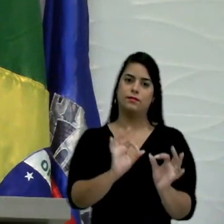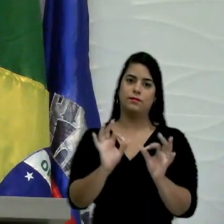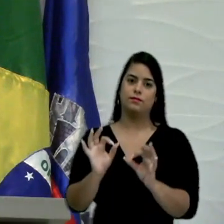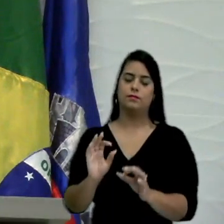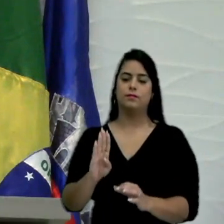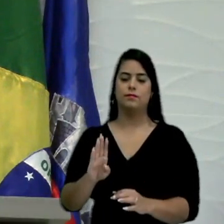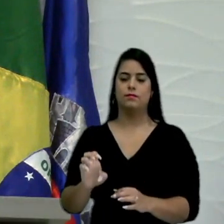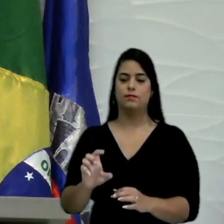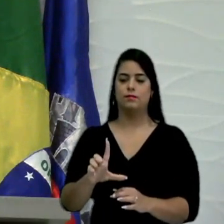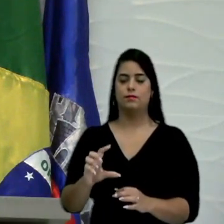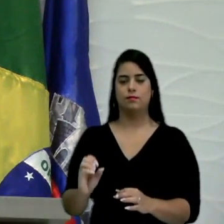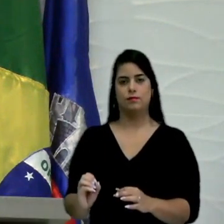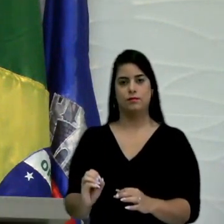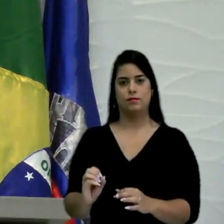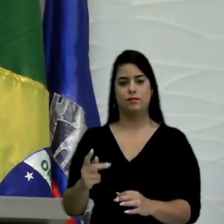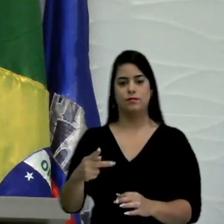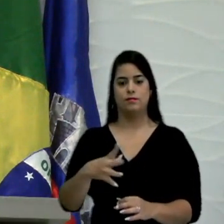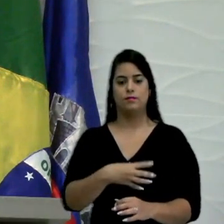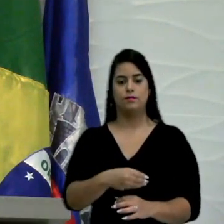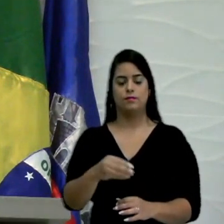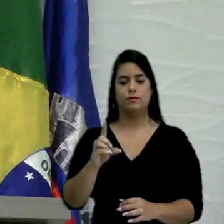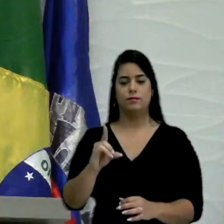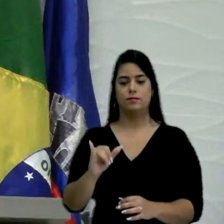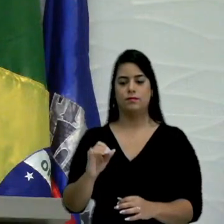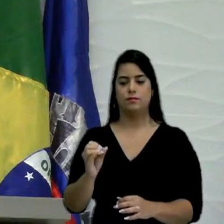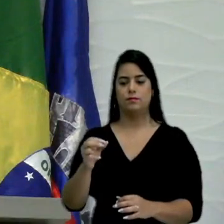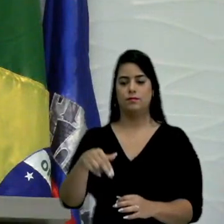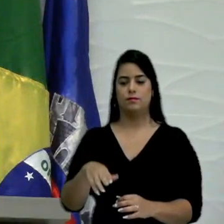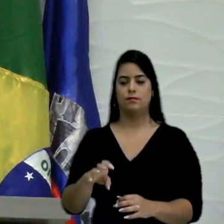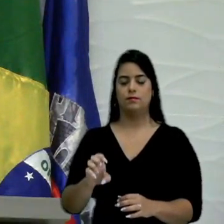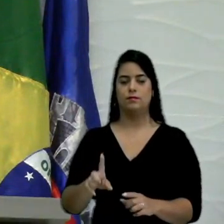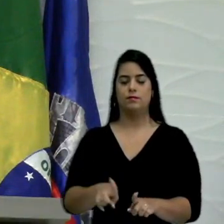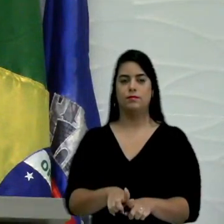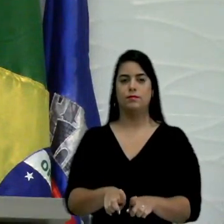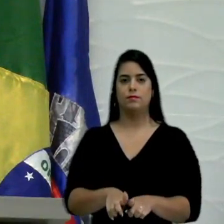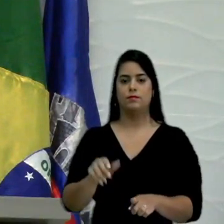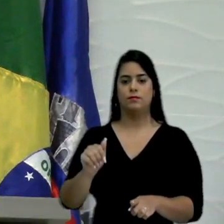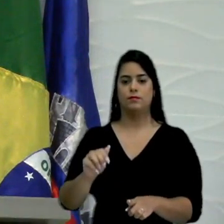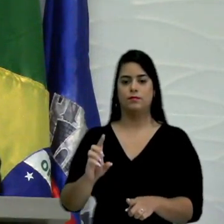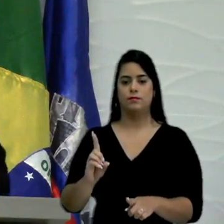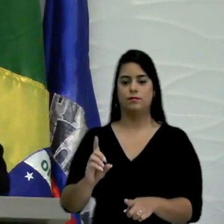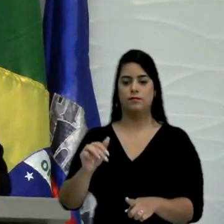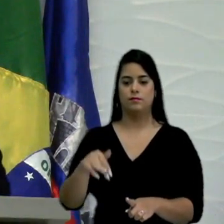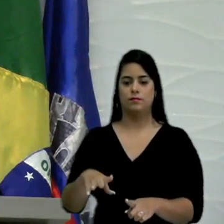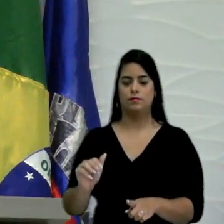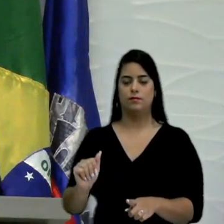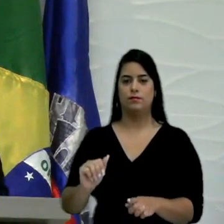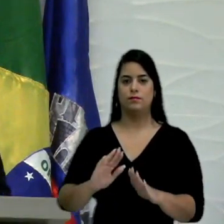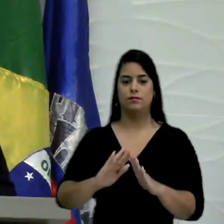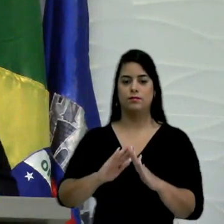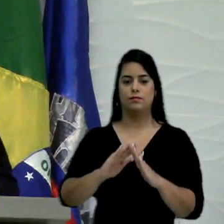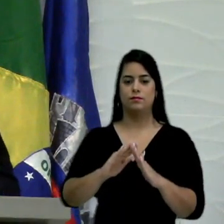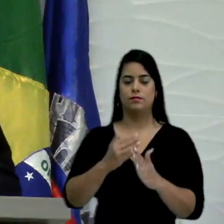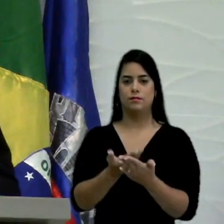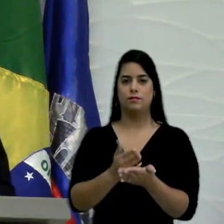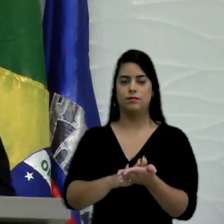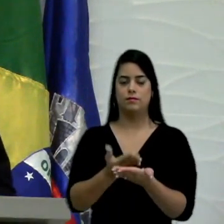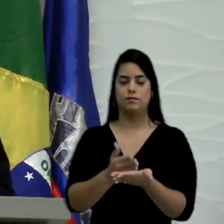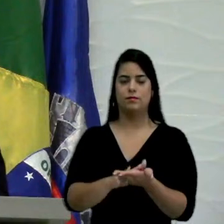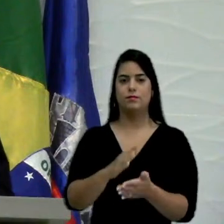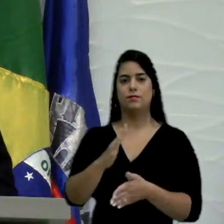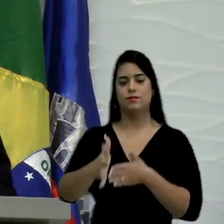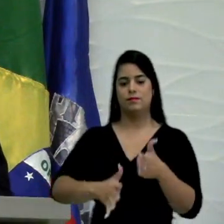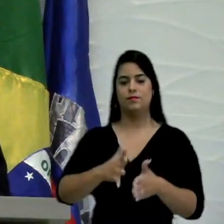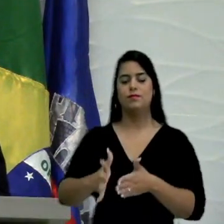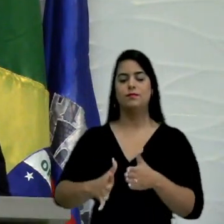Belo, sua filha Dione Andrade, Dona Adma, mãe de Ana Letícia, intérprete de Libra desta casa. Dona